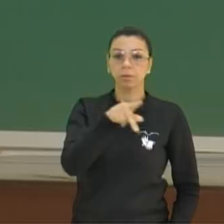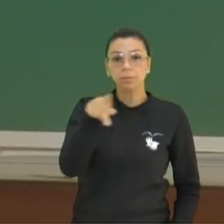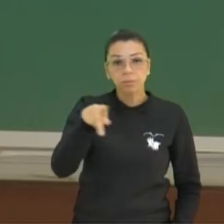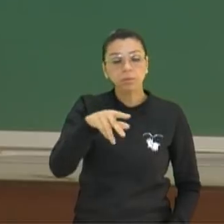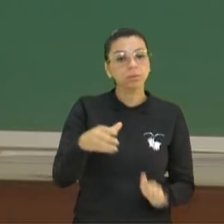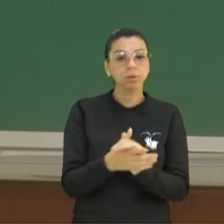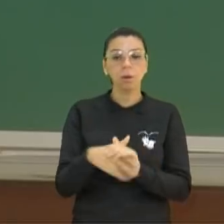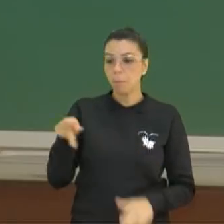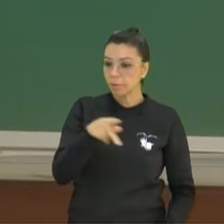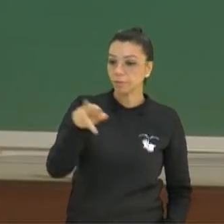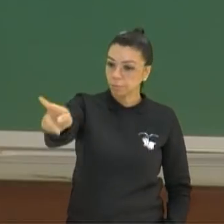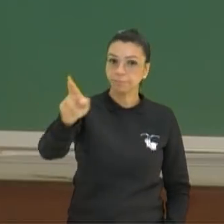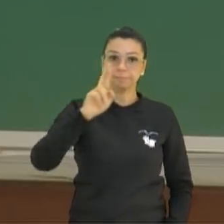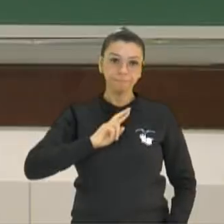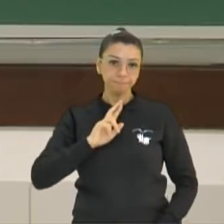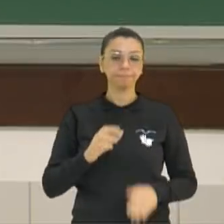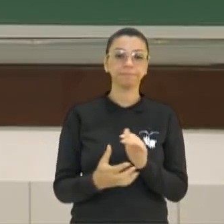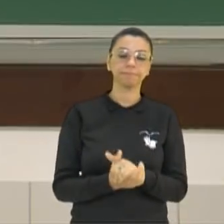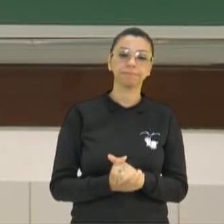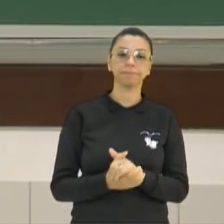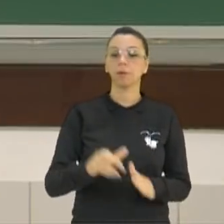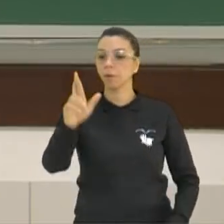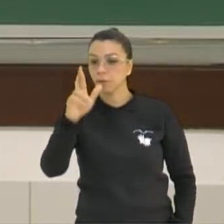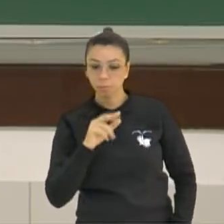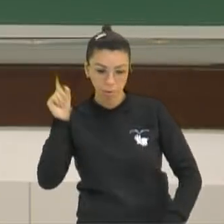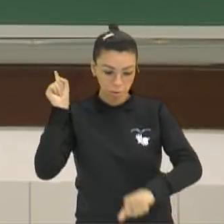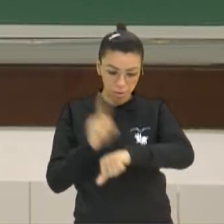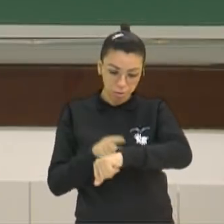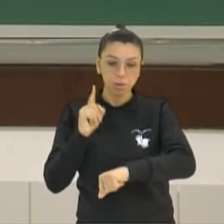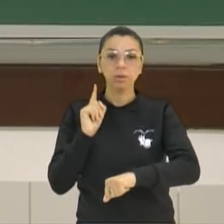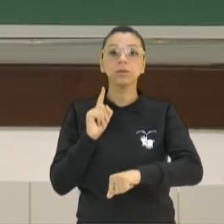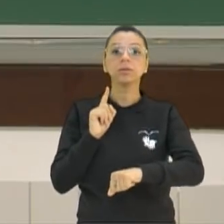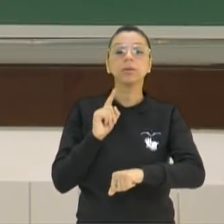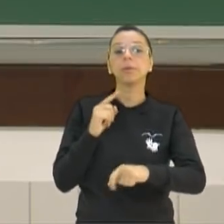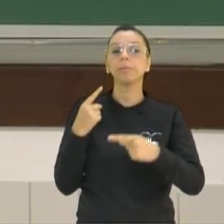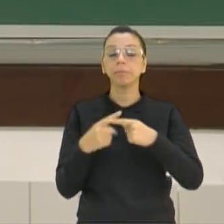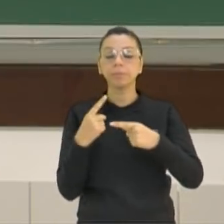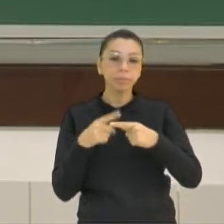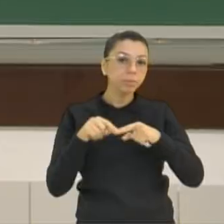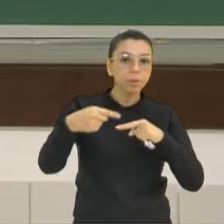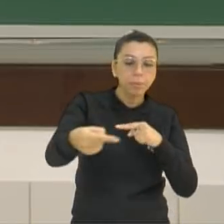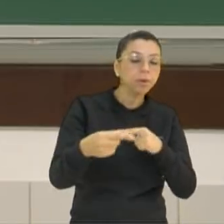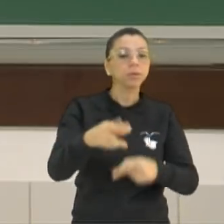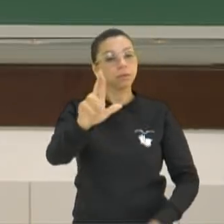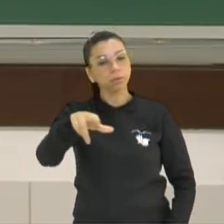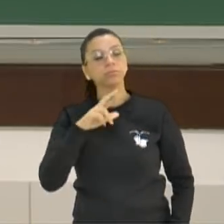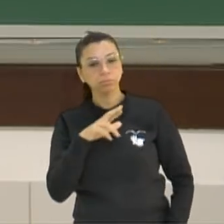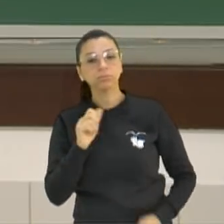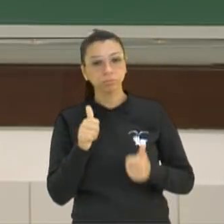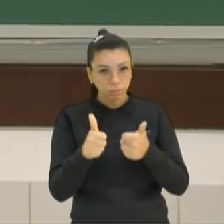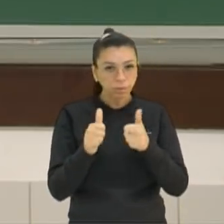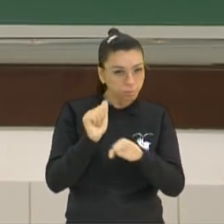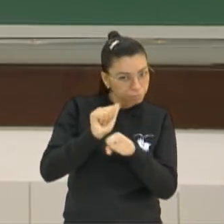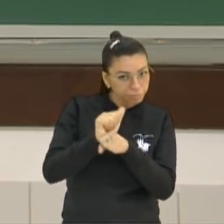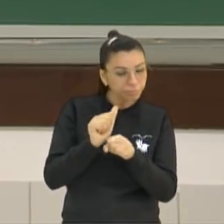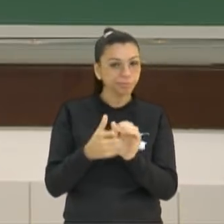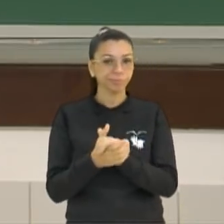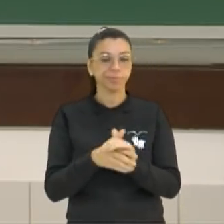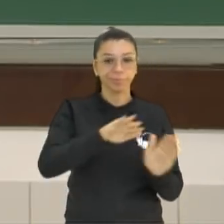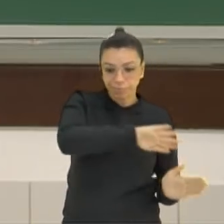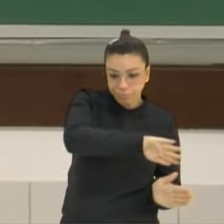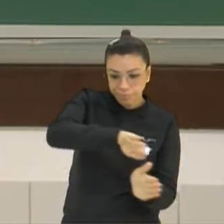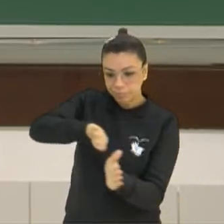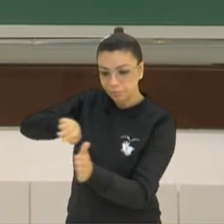vai te responder com certeza. Não responde na hora, porque está lá super ocupada, daqui a pouquinho ela vai te responder, tá bom? Então vamos